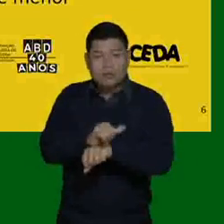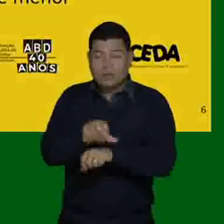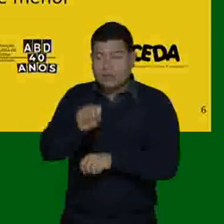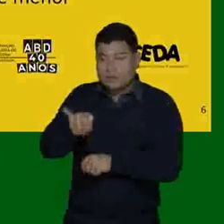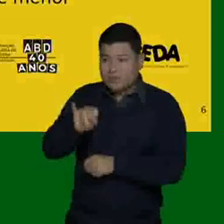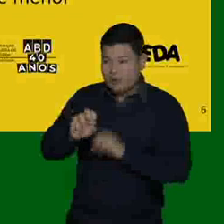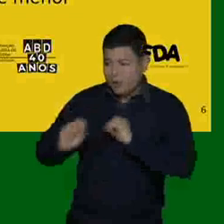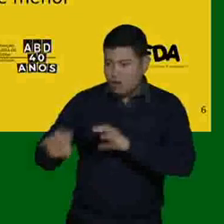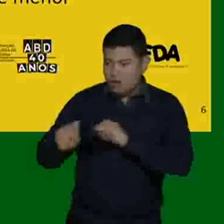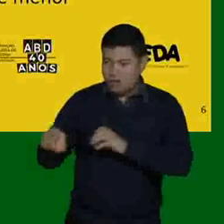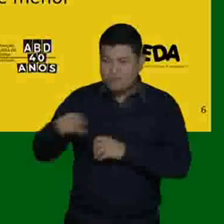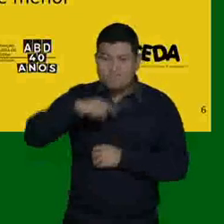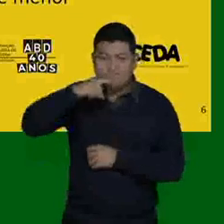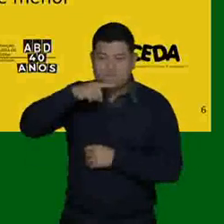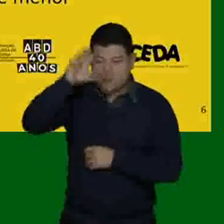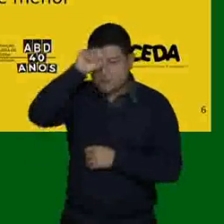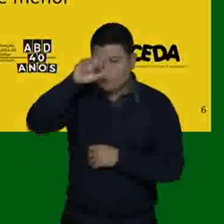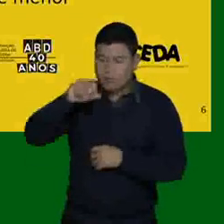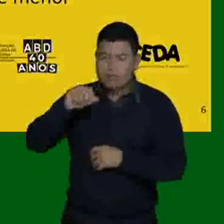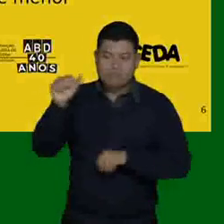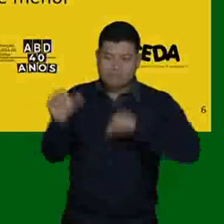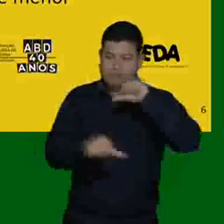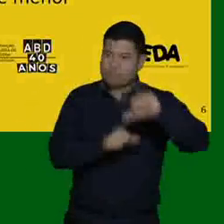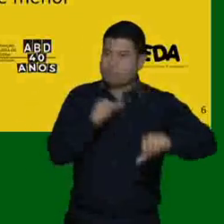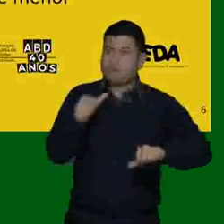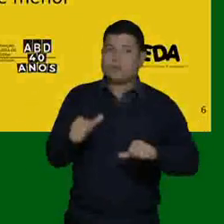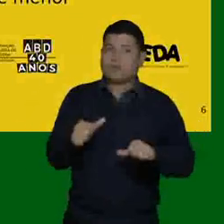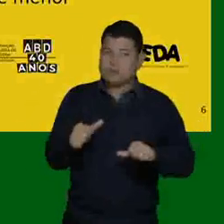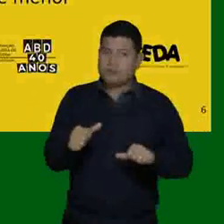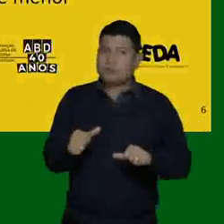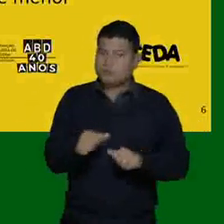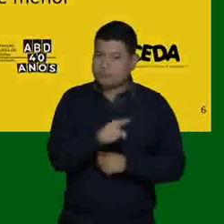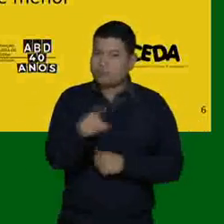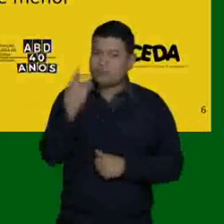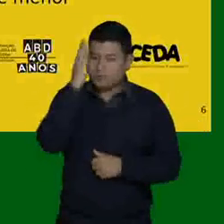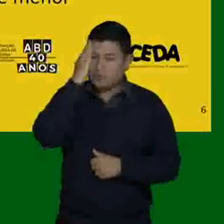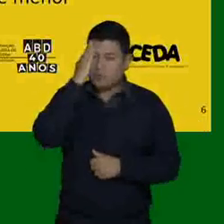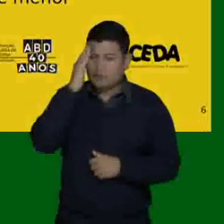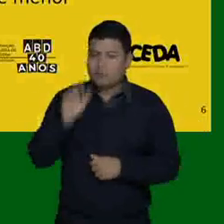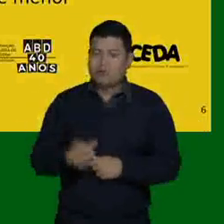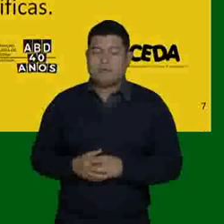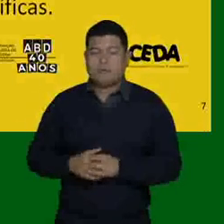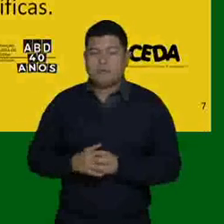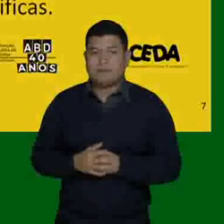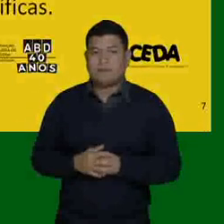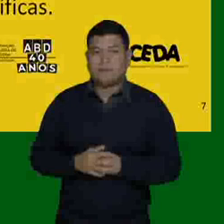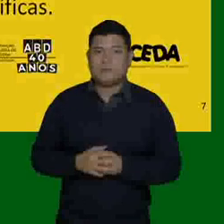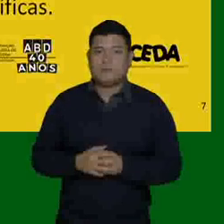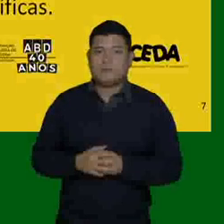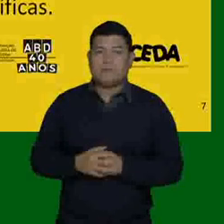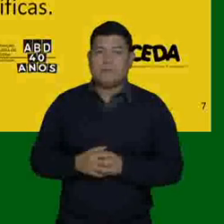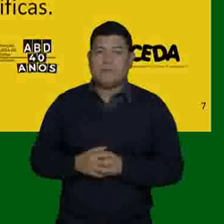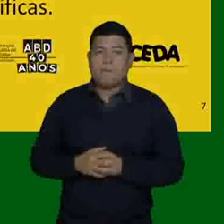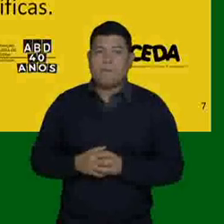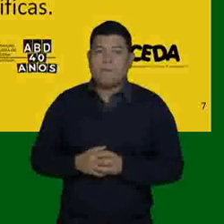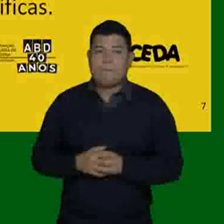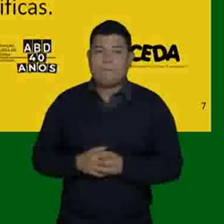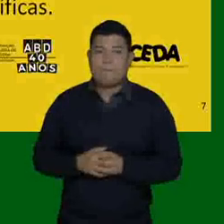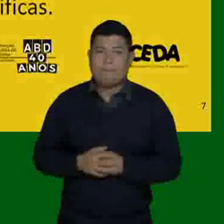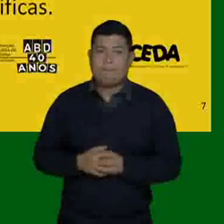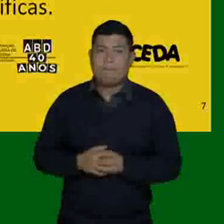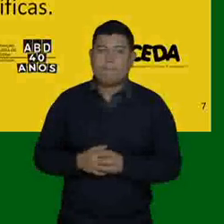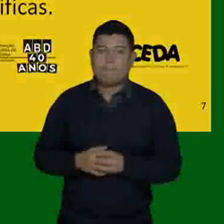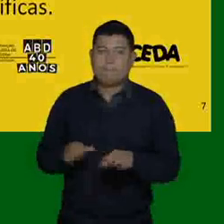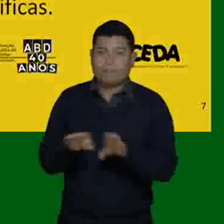tenho que ensinar de um jeito que ele aprenda essa frase já é bastante conhecida né Nós temos também os